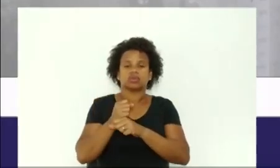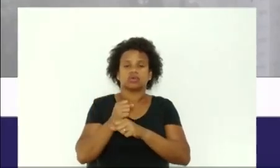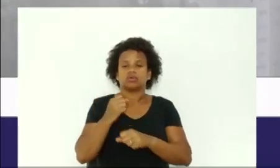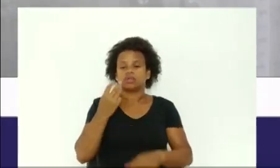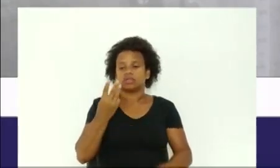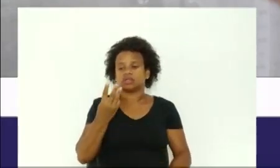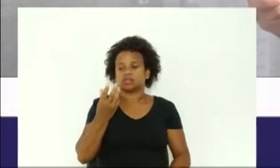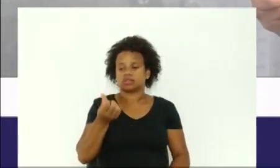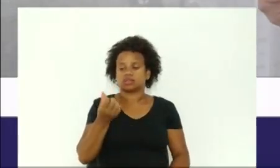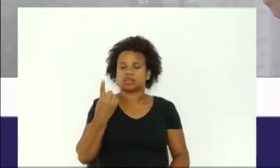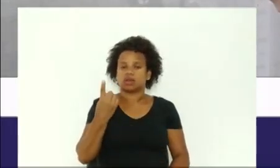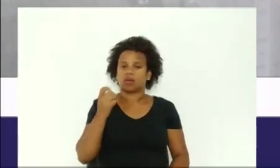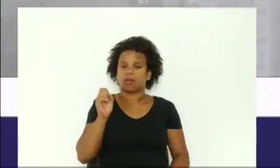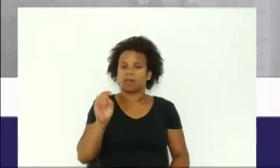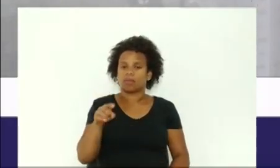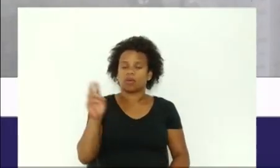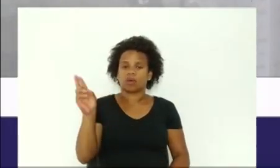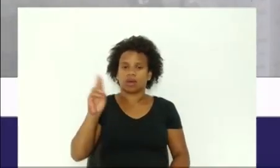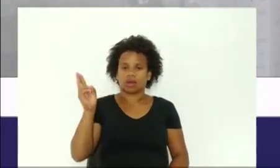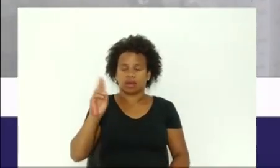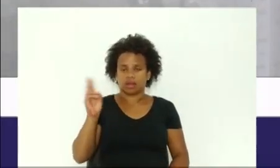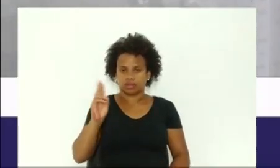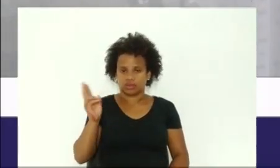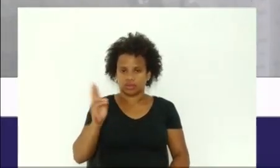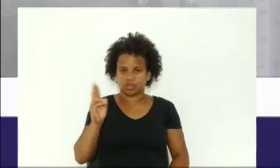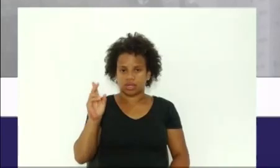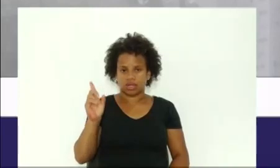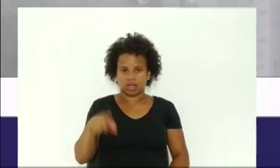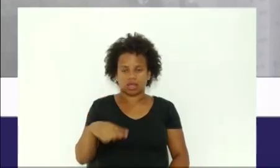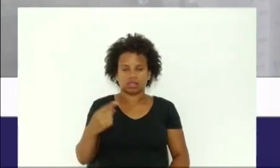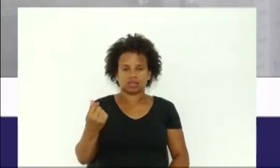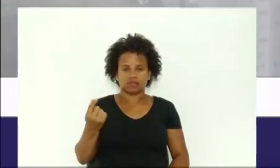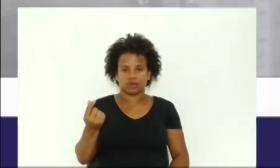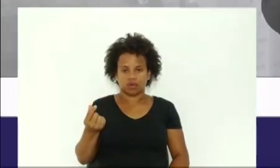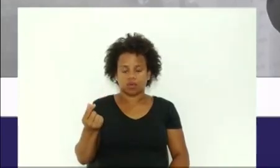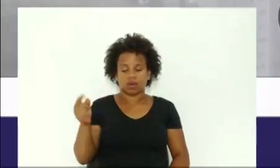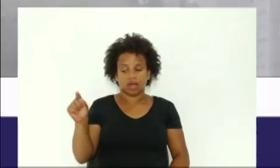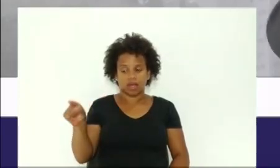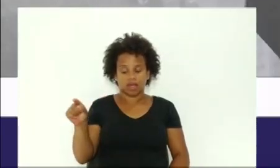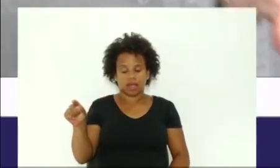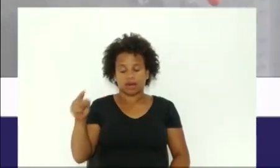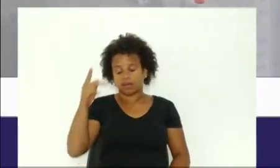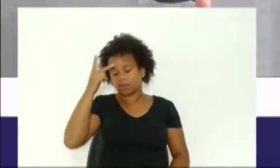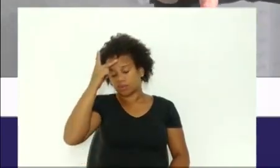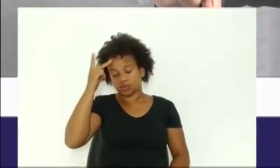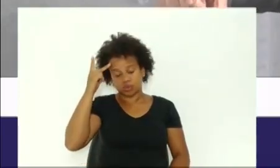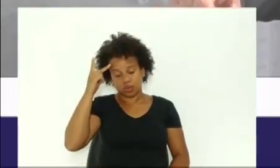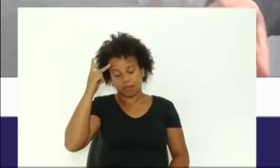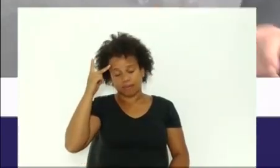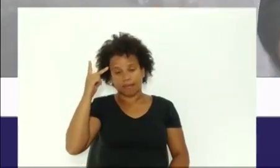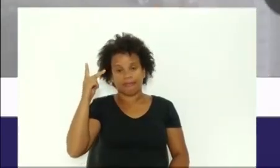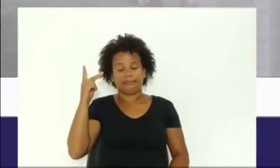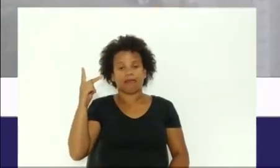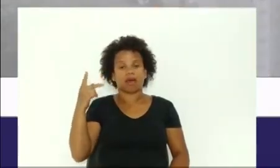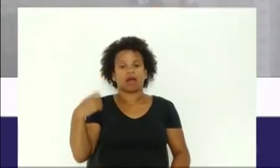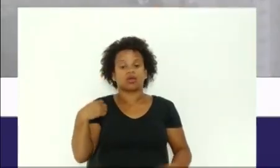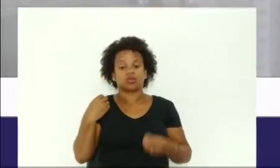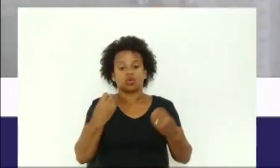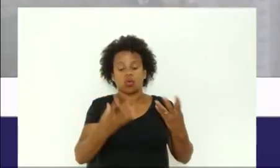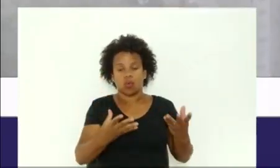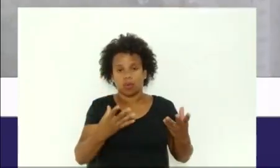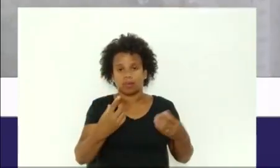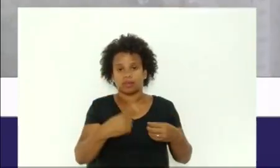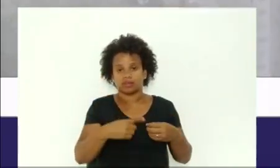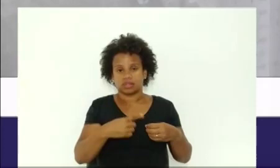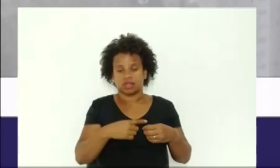R$361 mil. É esse valor que o munícipe ele doa para a cidade, para que seja construída essa rua na região